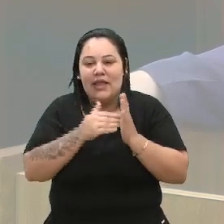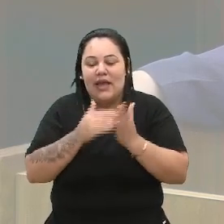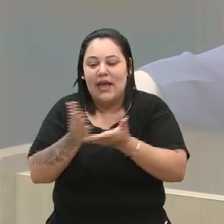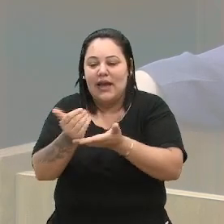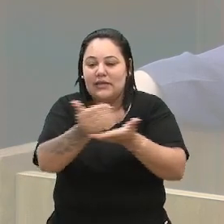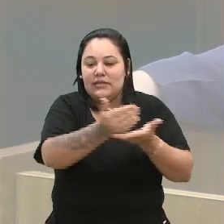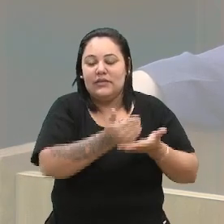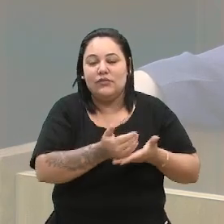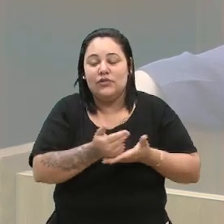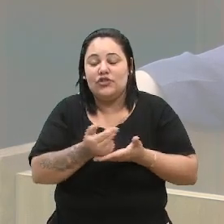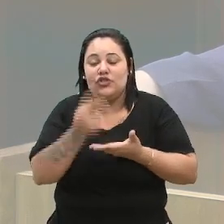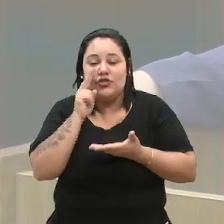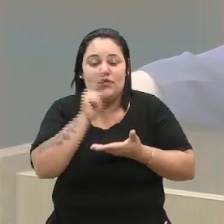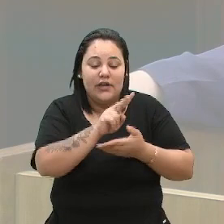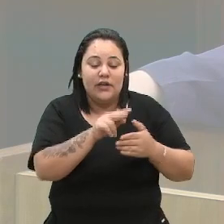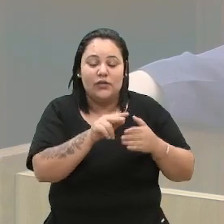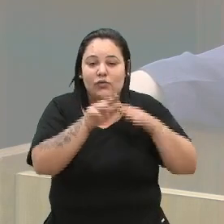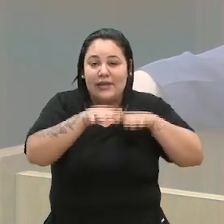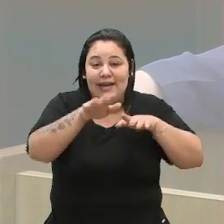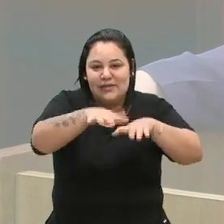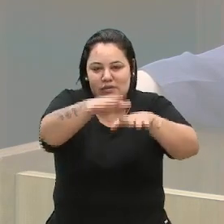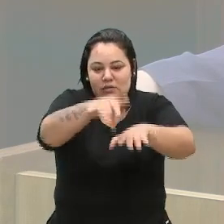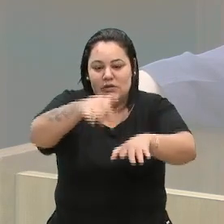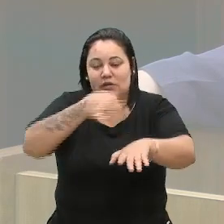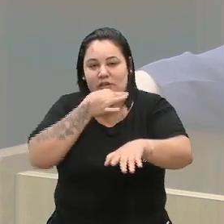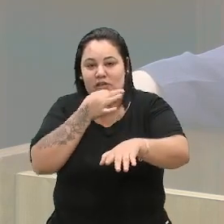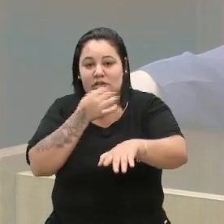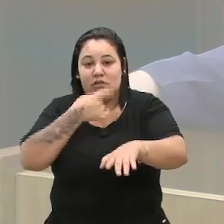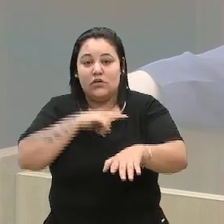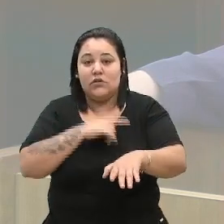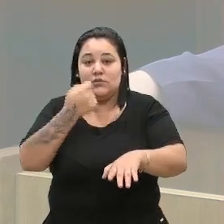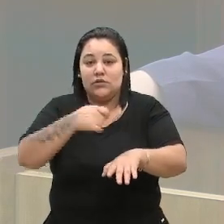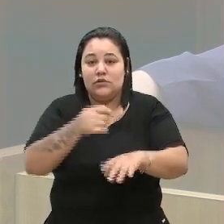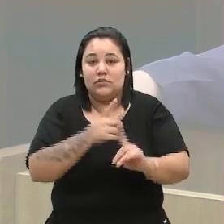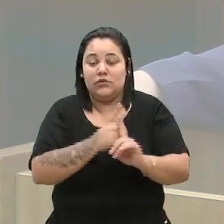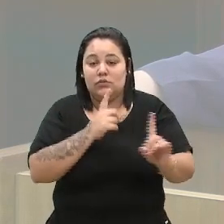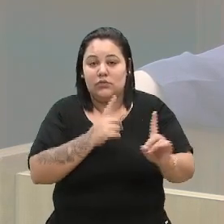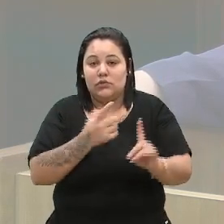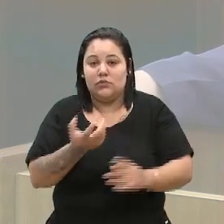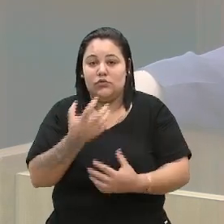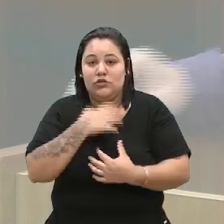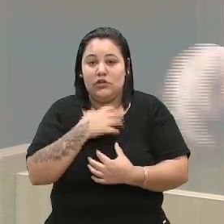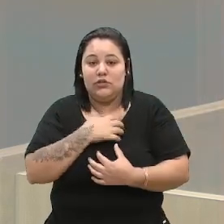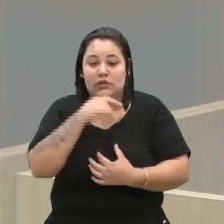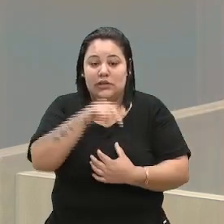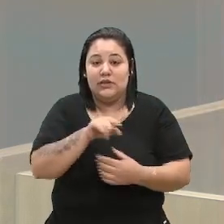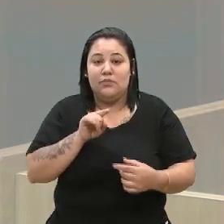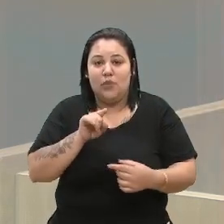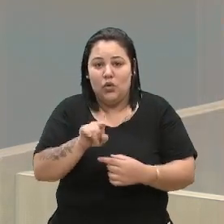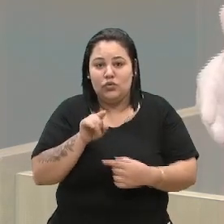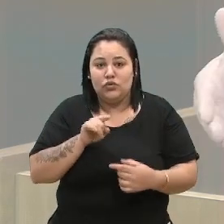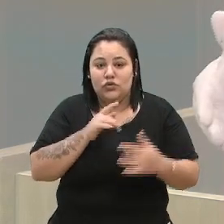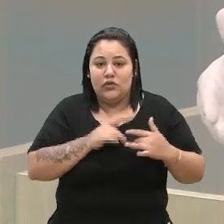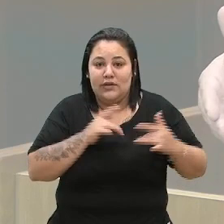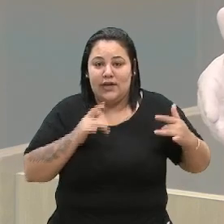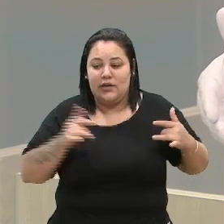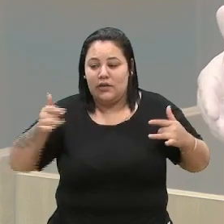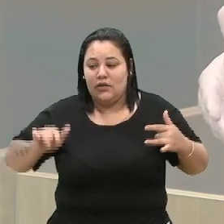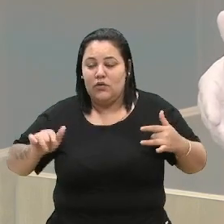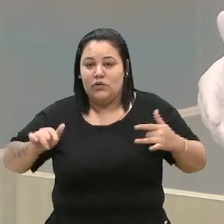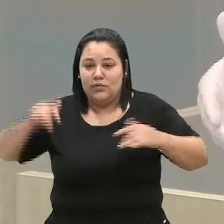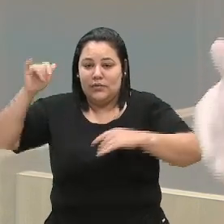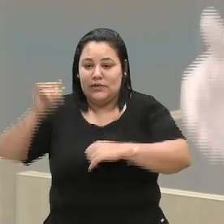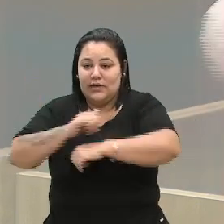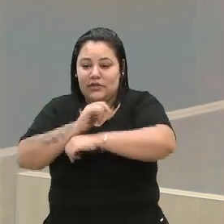Sul. E a gente precisa, de alguma forma, que essas milhas solidárias, que é onde a passagem é paga pelo